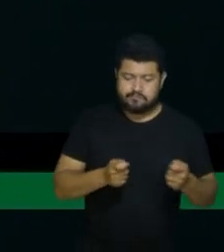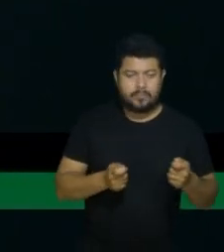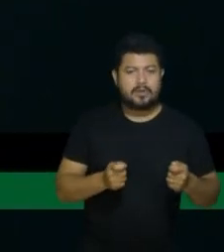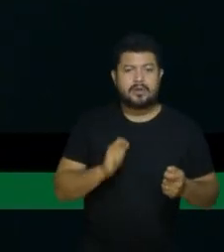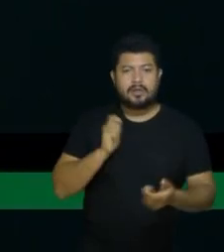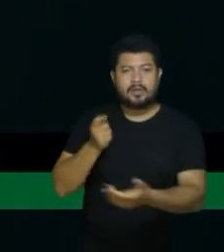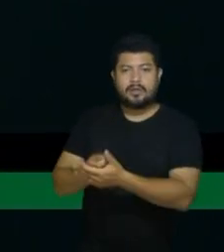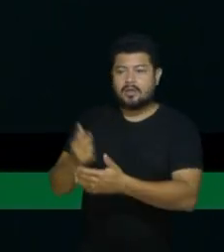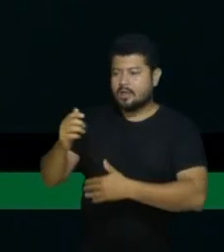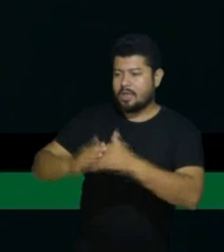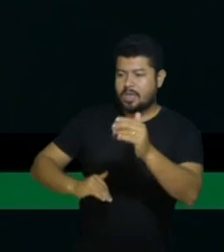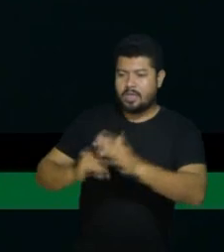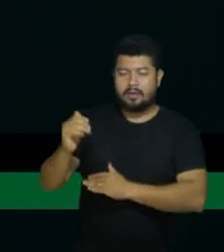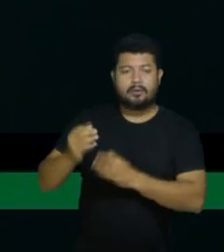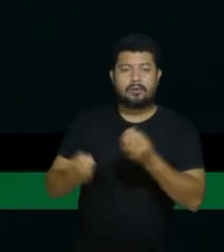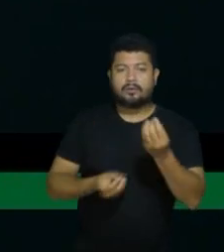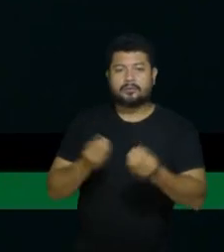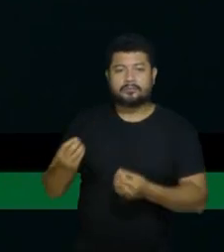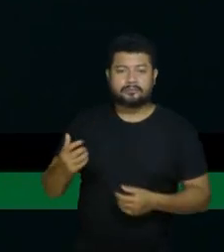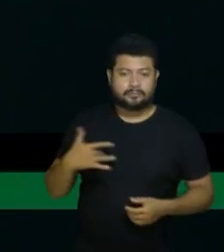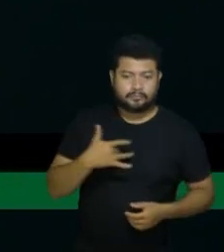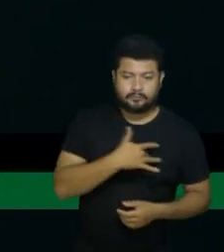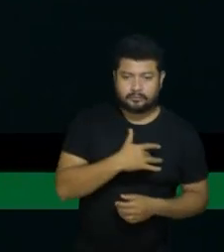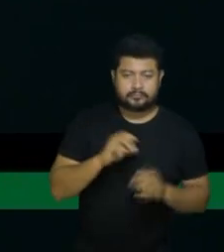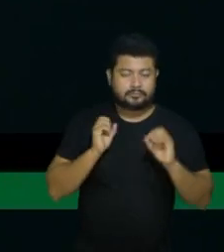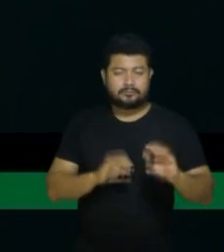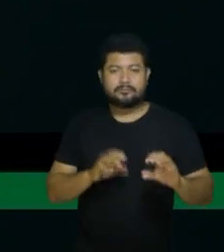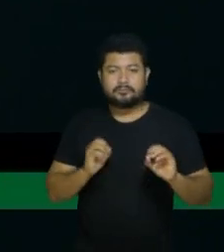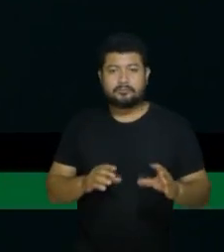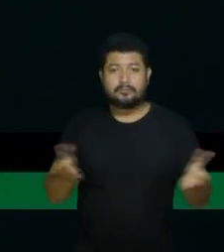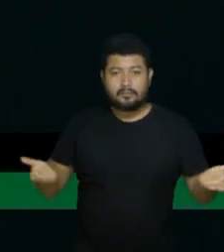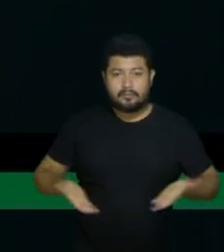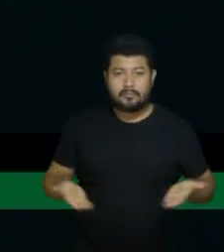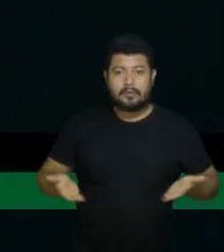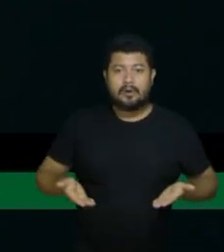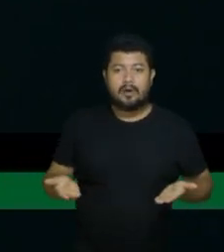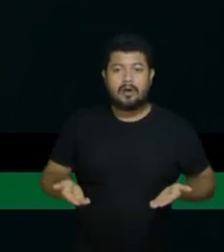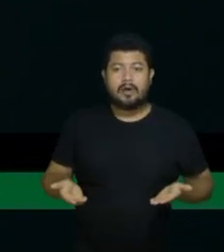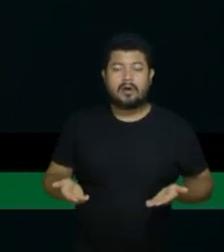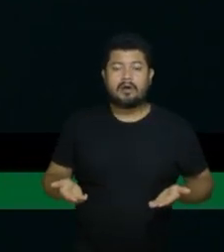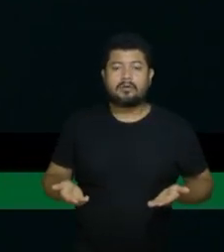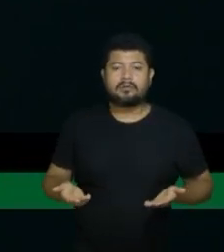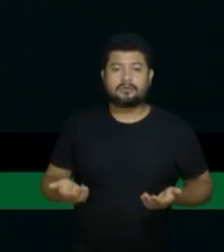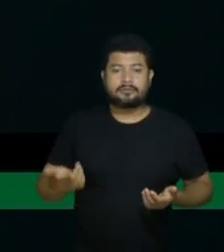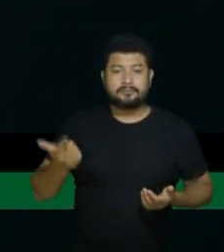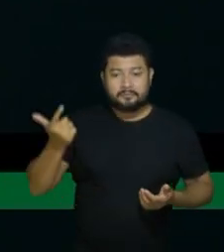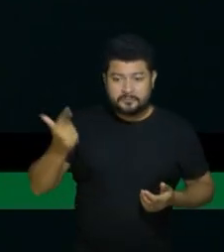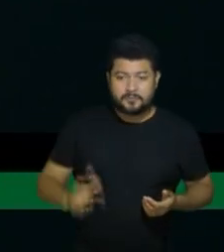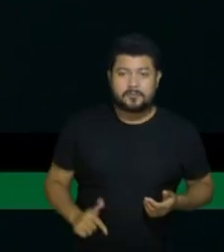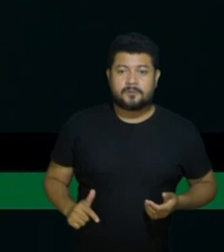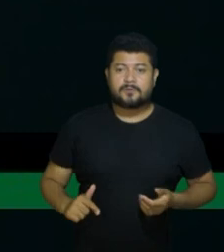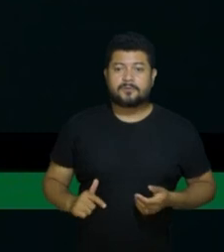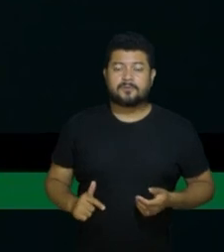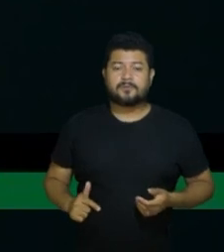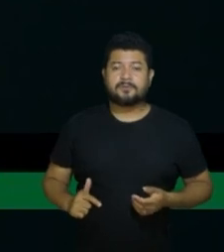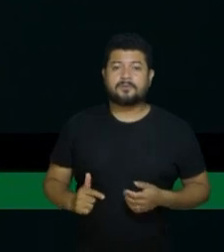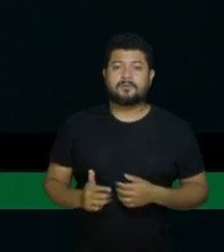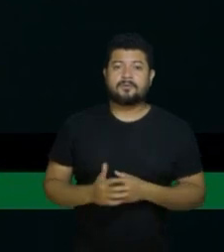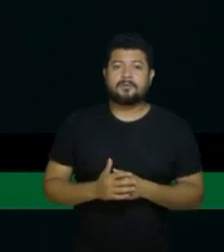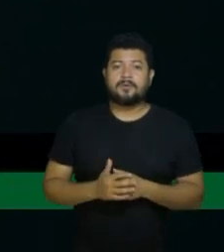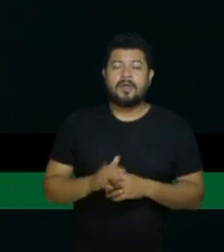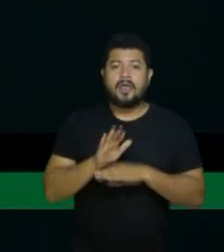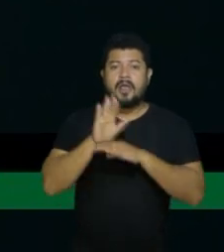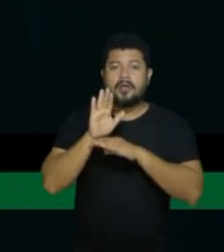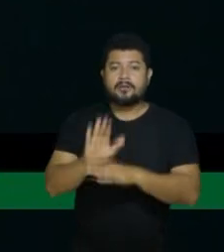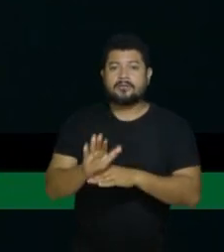fizi seja na saúde na educação agora mais do que nunca agora mais do que nunca ajudar